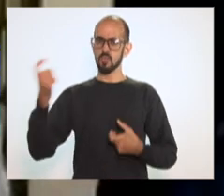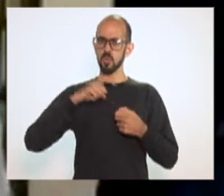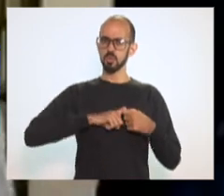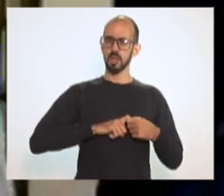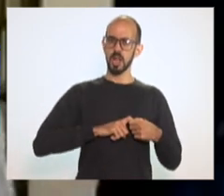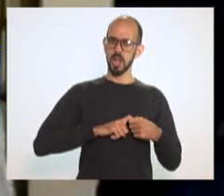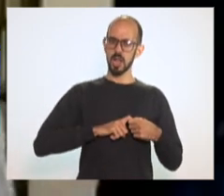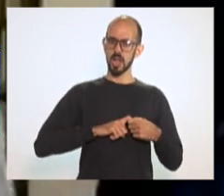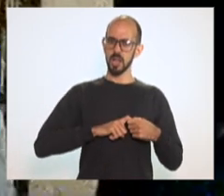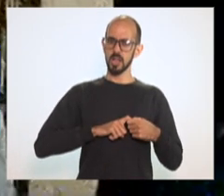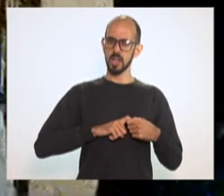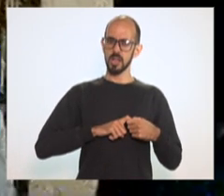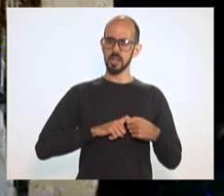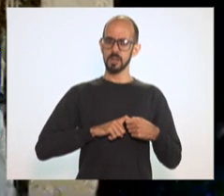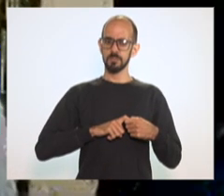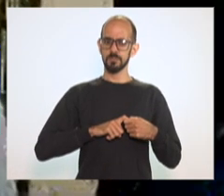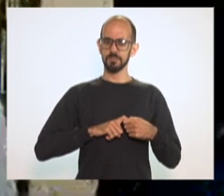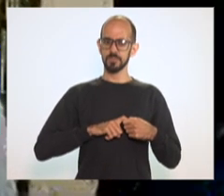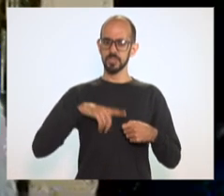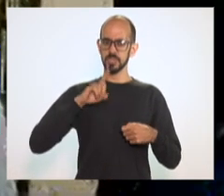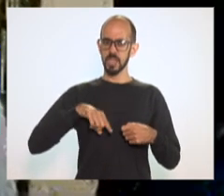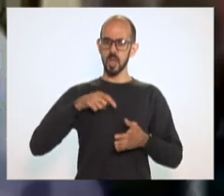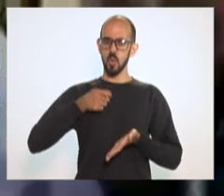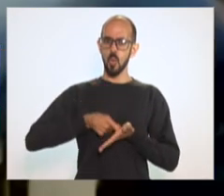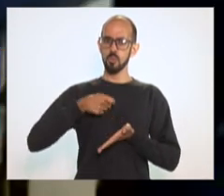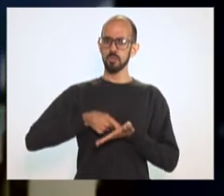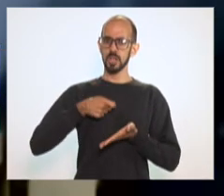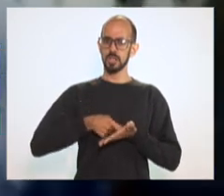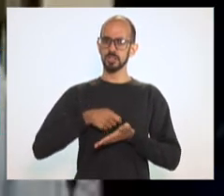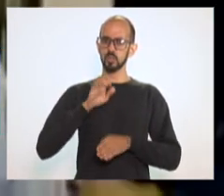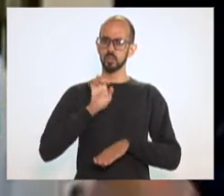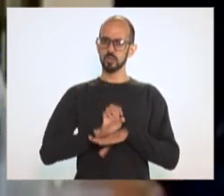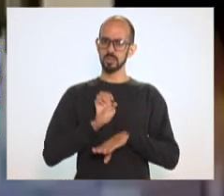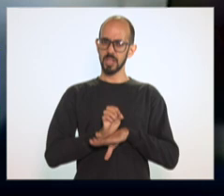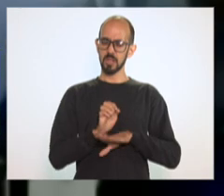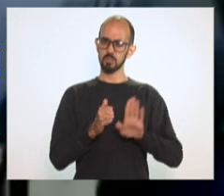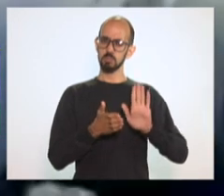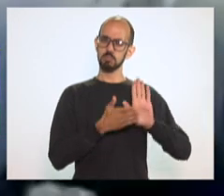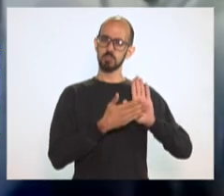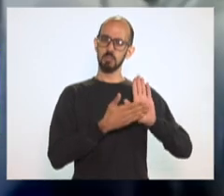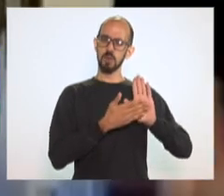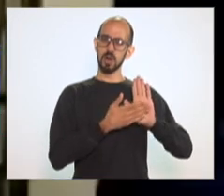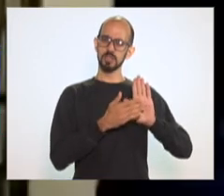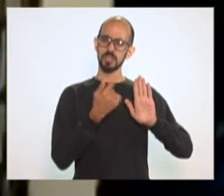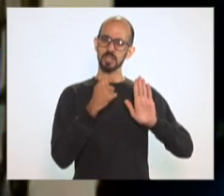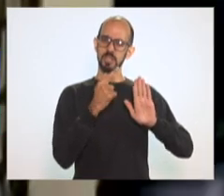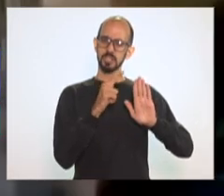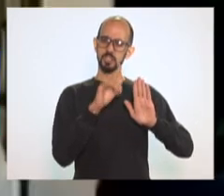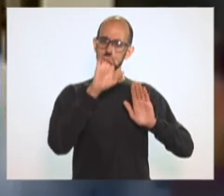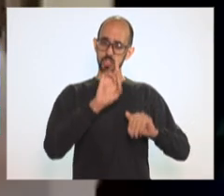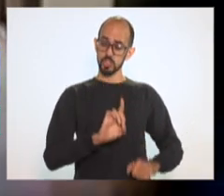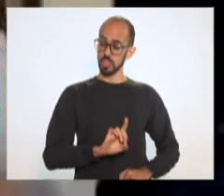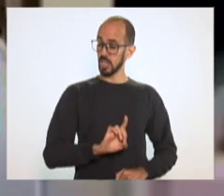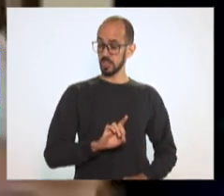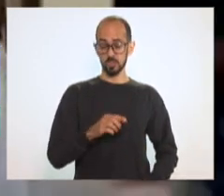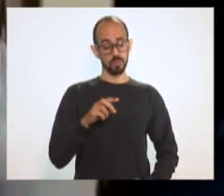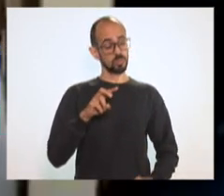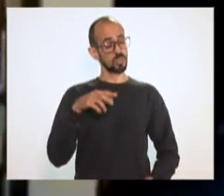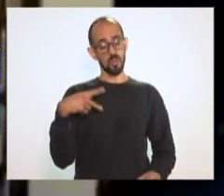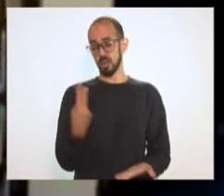dever e dever do estado propor garantir esse direito não está